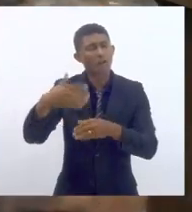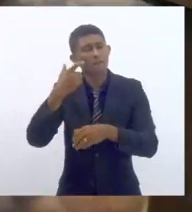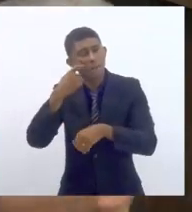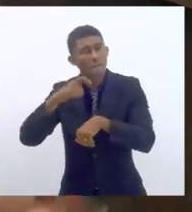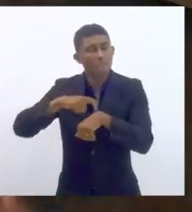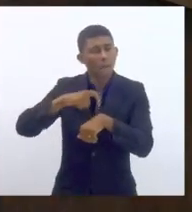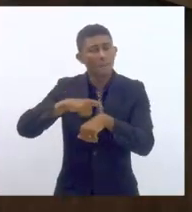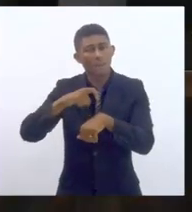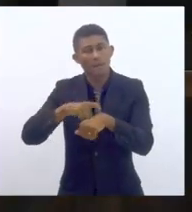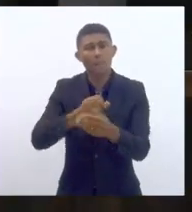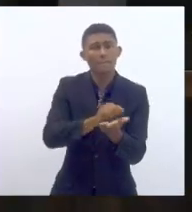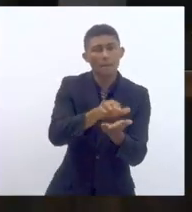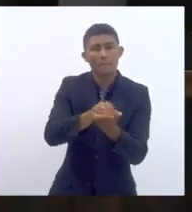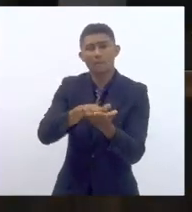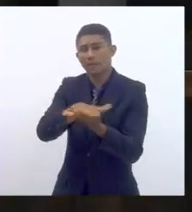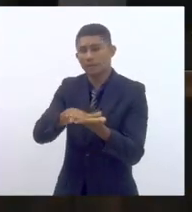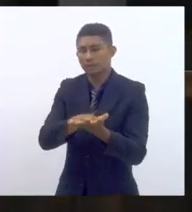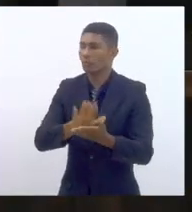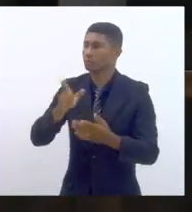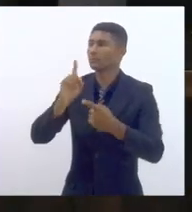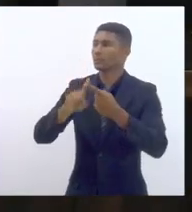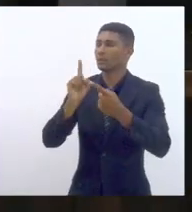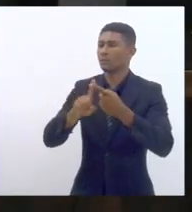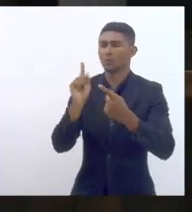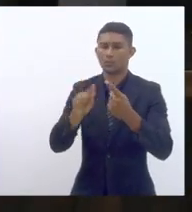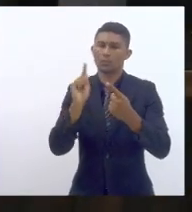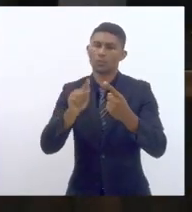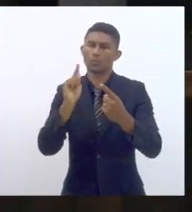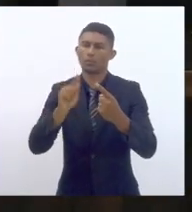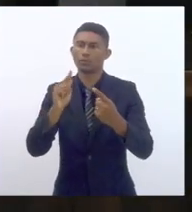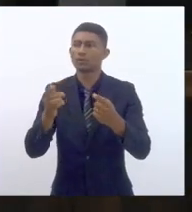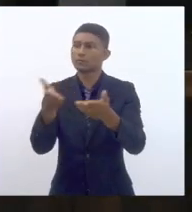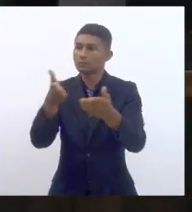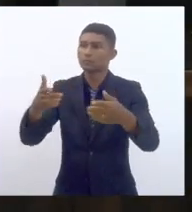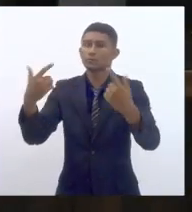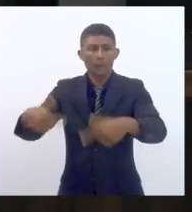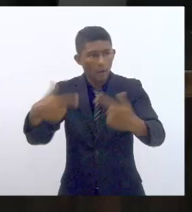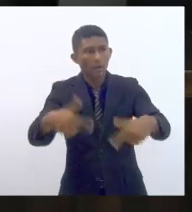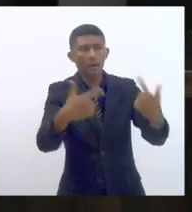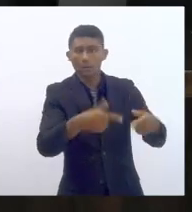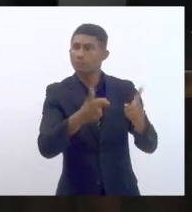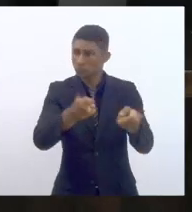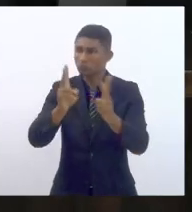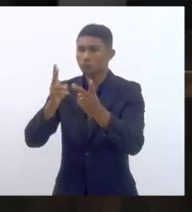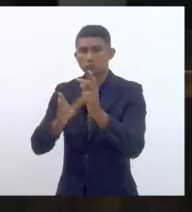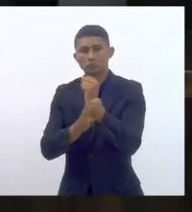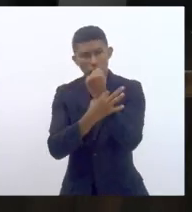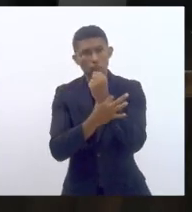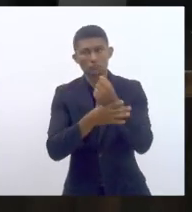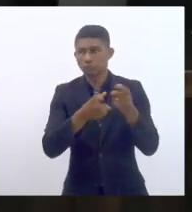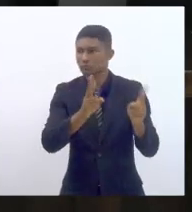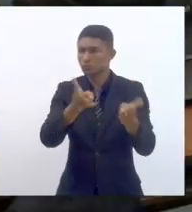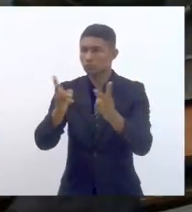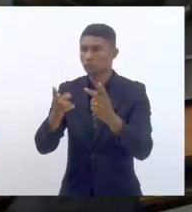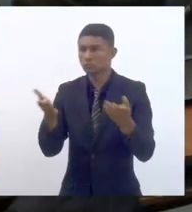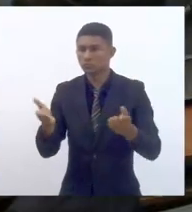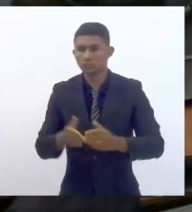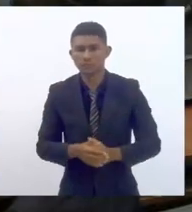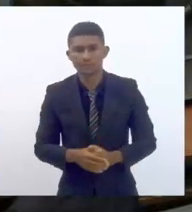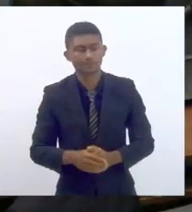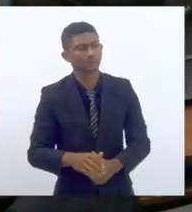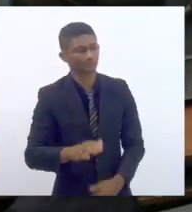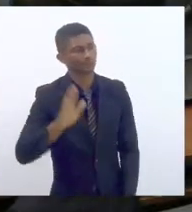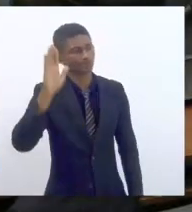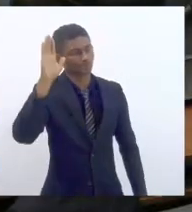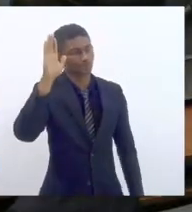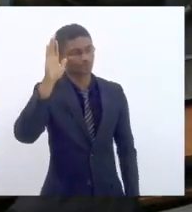acordo é não demitir. Primeira isso, questão, obrigado. Que é a garantia do emprego que nós queremos. No fundo, é isso. Presidente, só queria uma questão